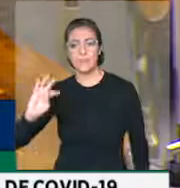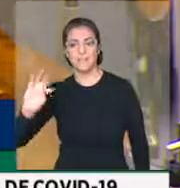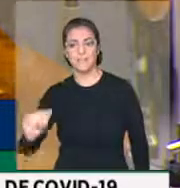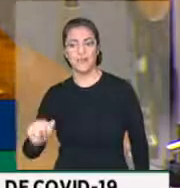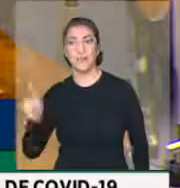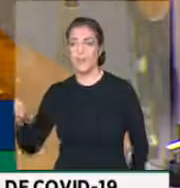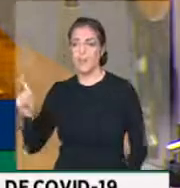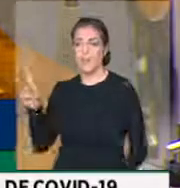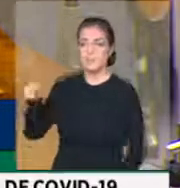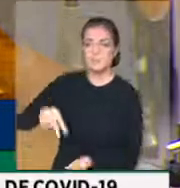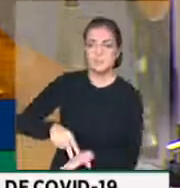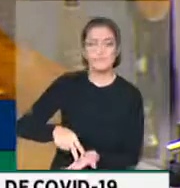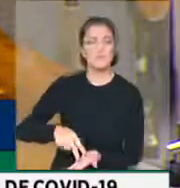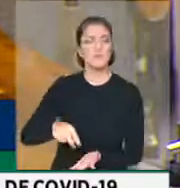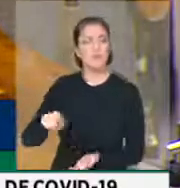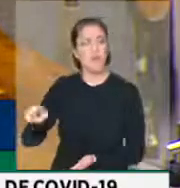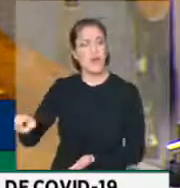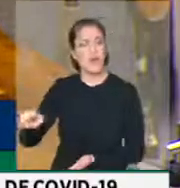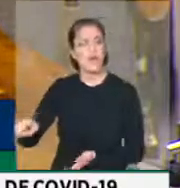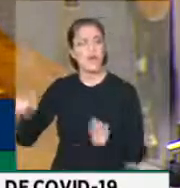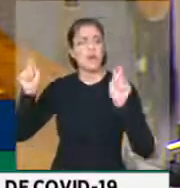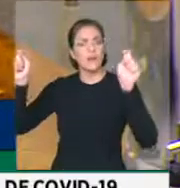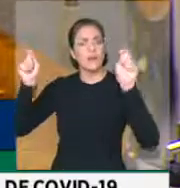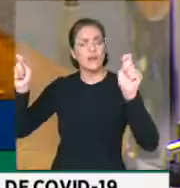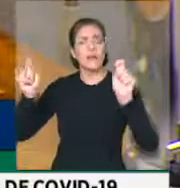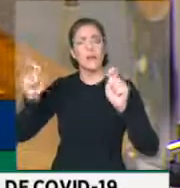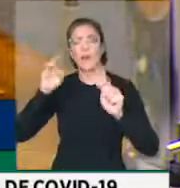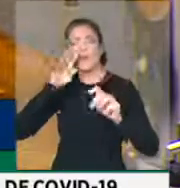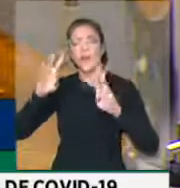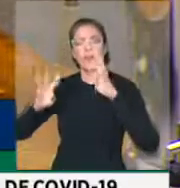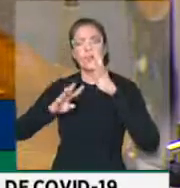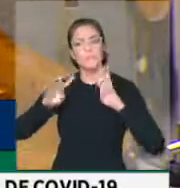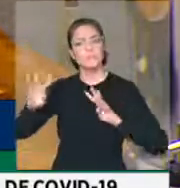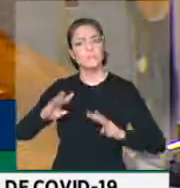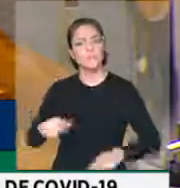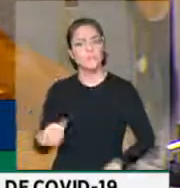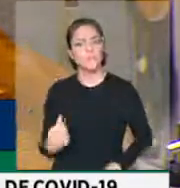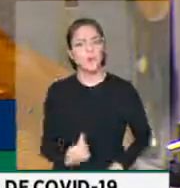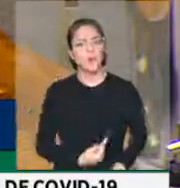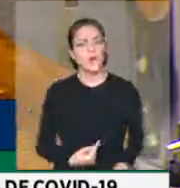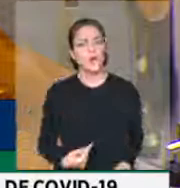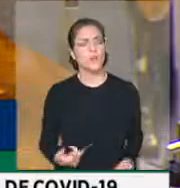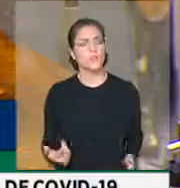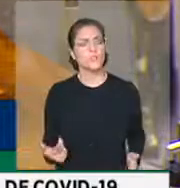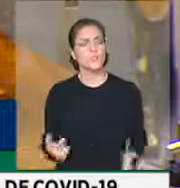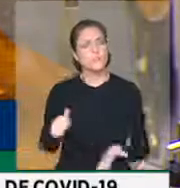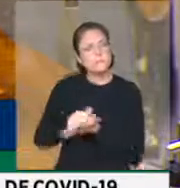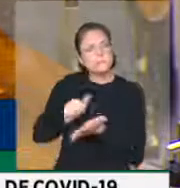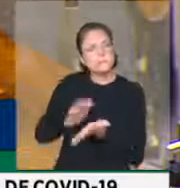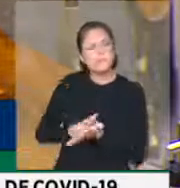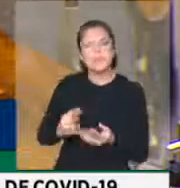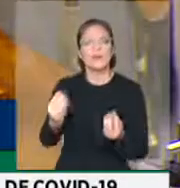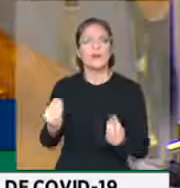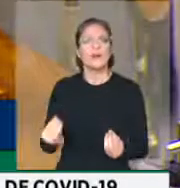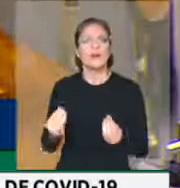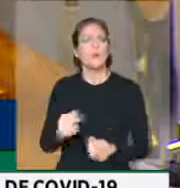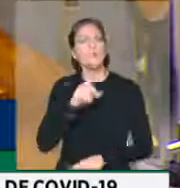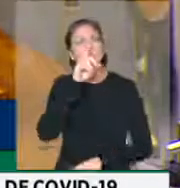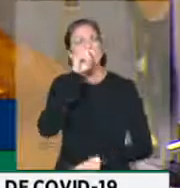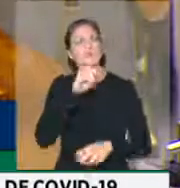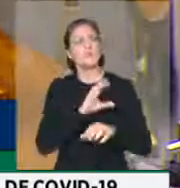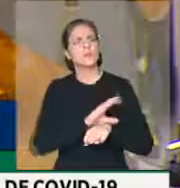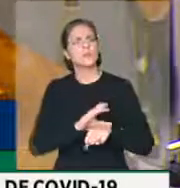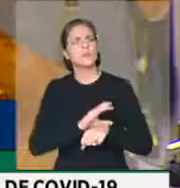manifestação para ameaçar todos nós, para ameaçar a Constituição Federal e para ameaçar as